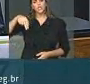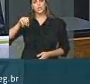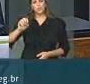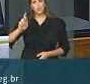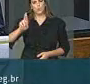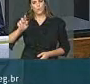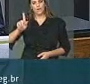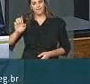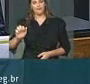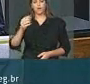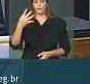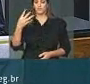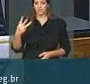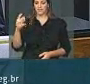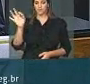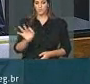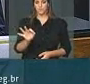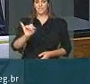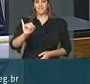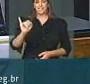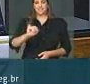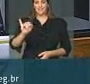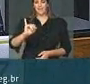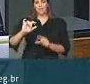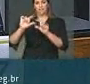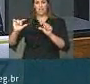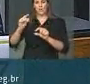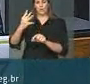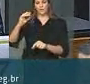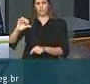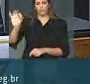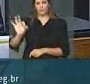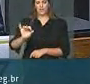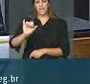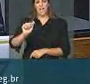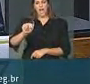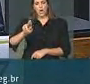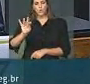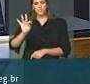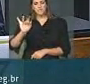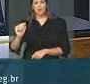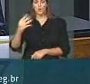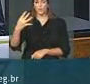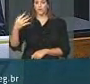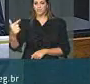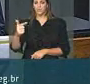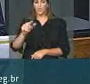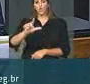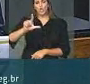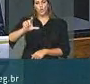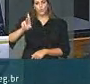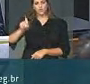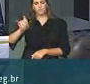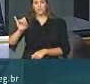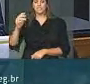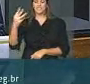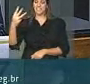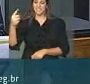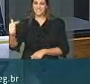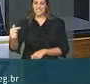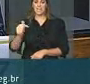43%. A Itália, 42,9%. A Áustria, 42%. Luxemburgo, 37%.